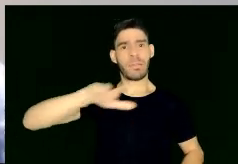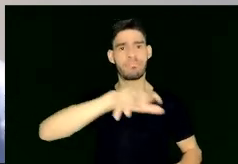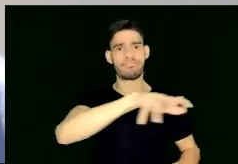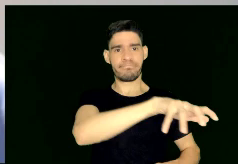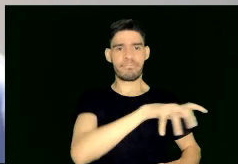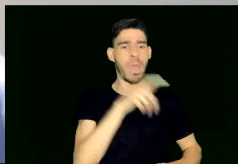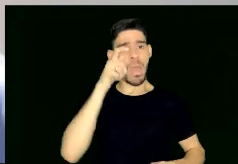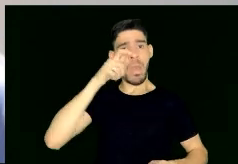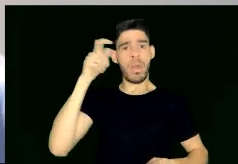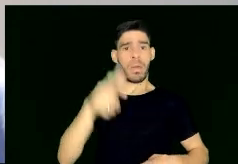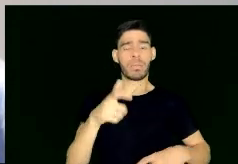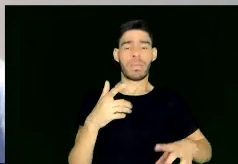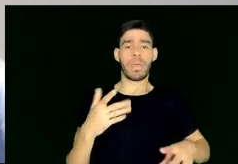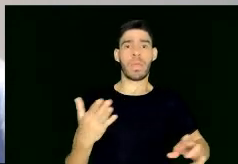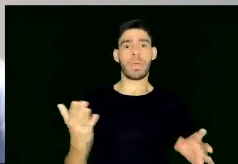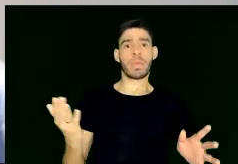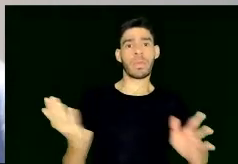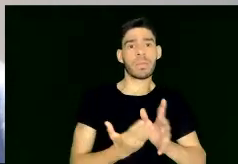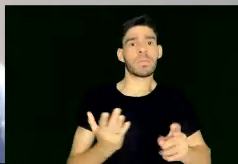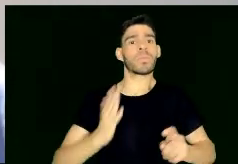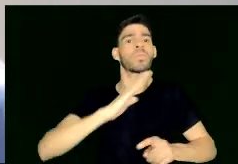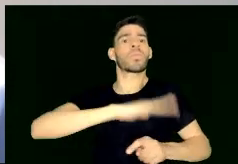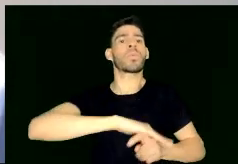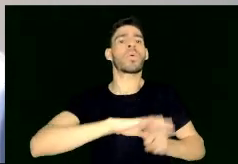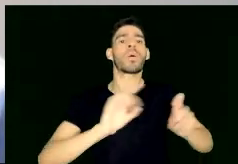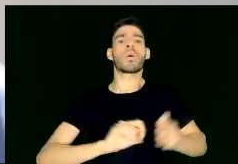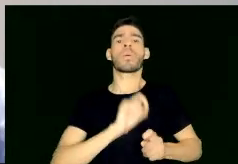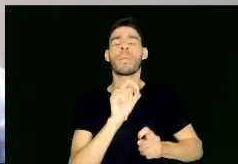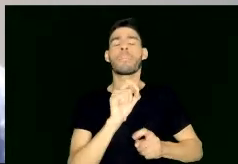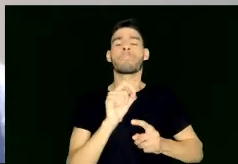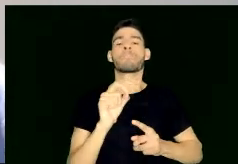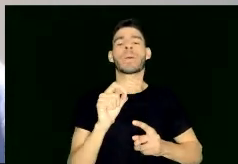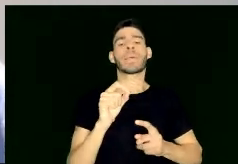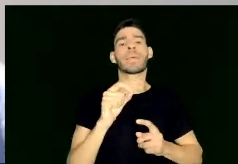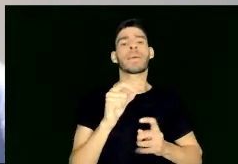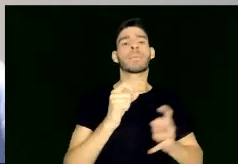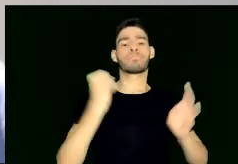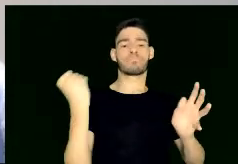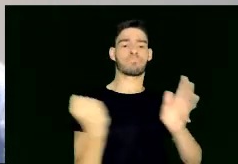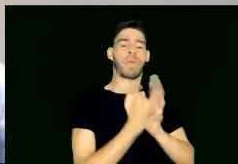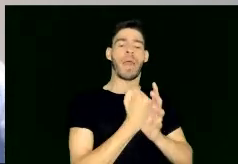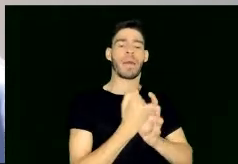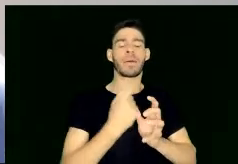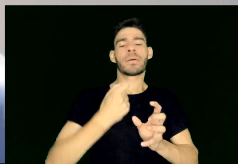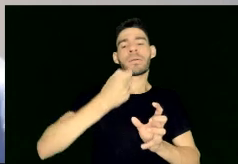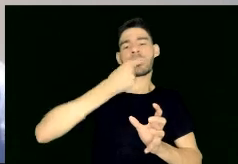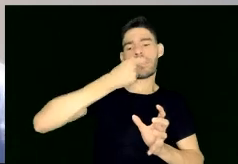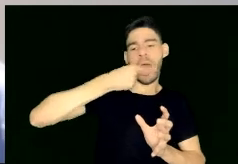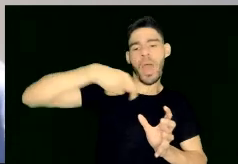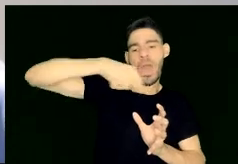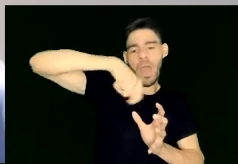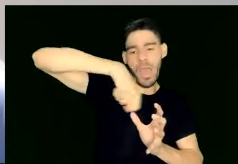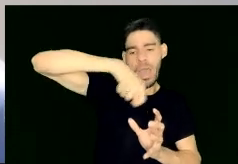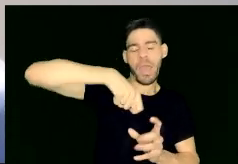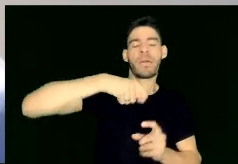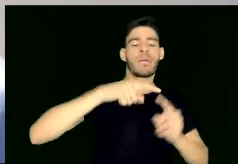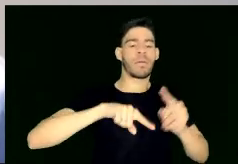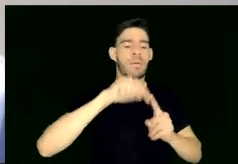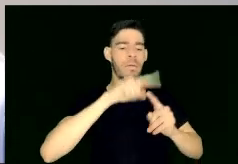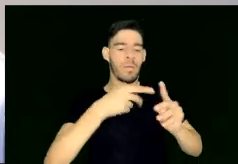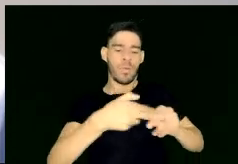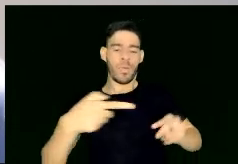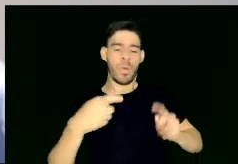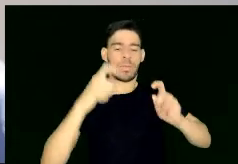ramos, e o que nos interessa neste momento são as patentes do ramo farmacêutico, de medicamentos, do ramo